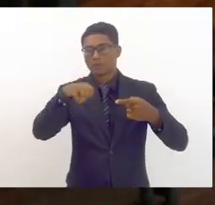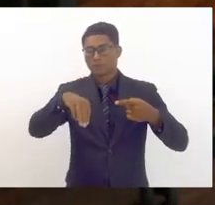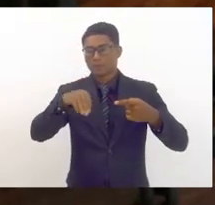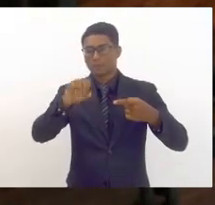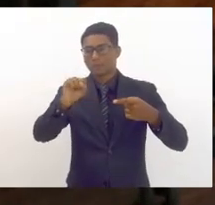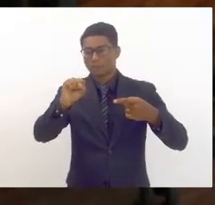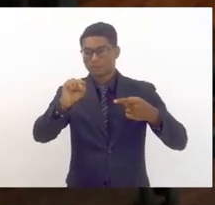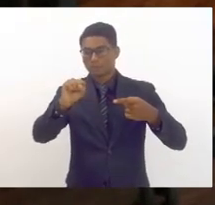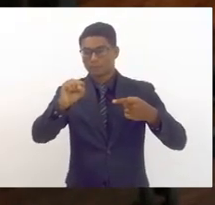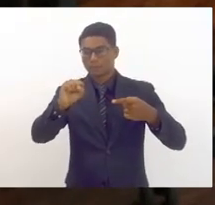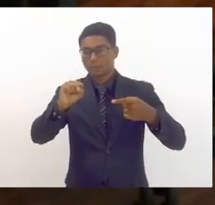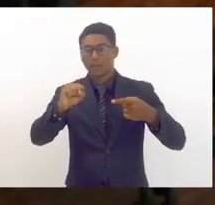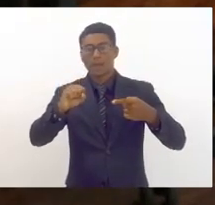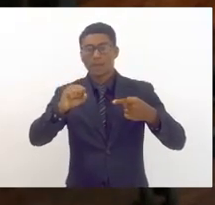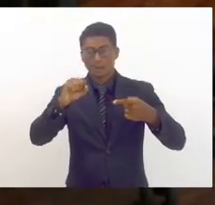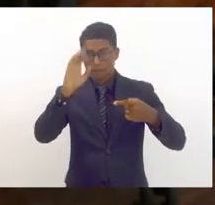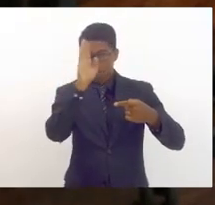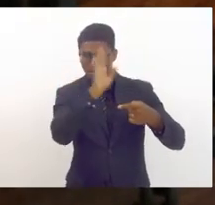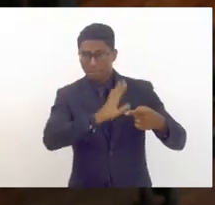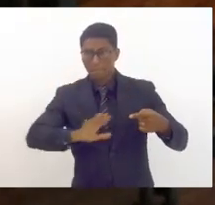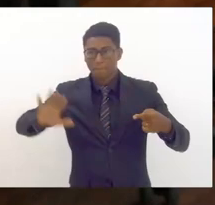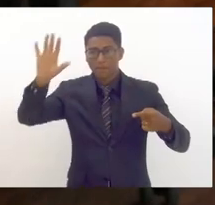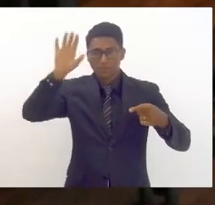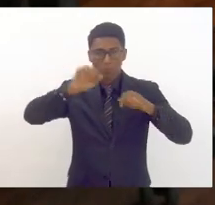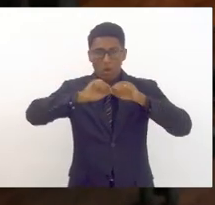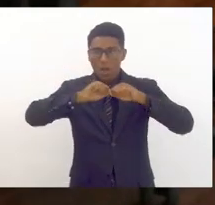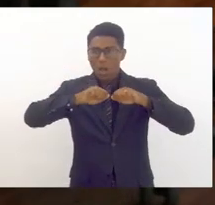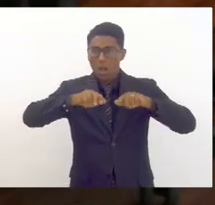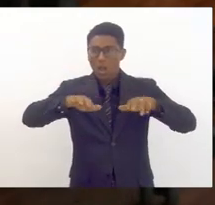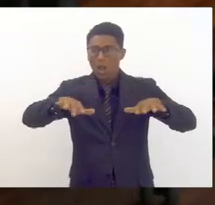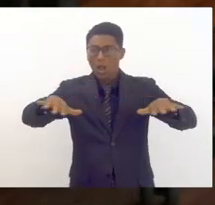nacional de 4%. Ou seja,